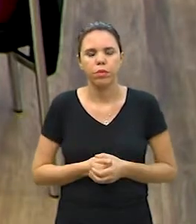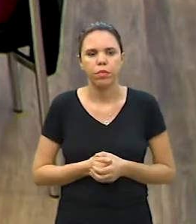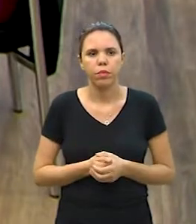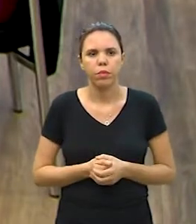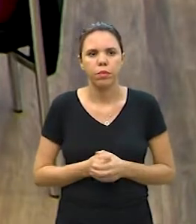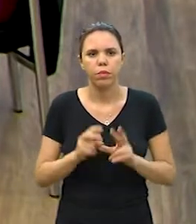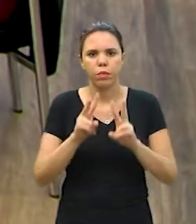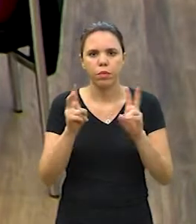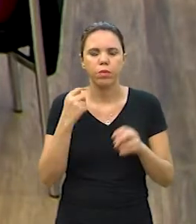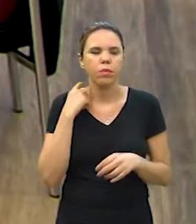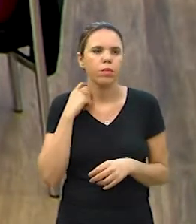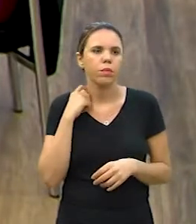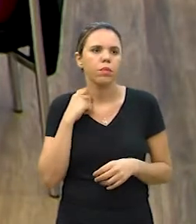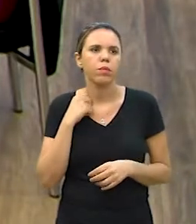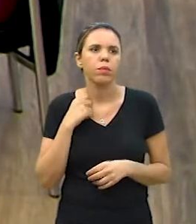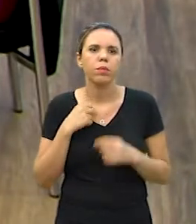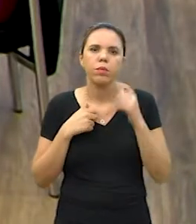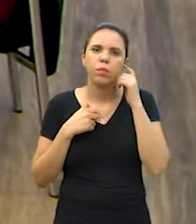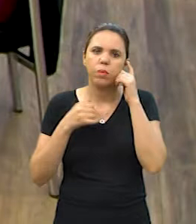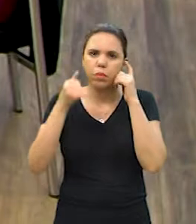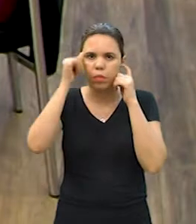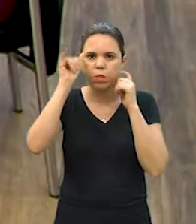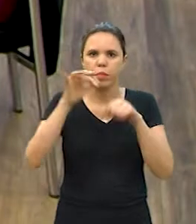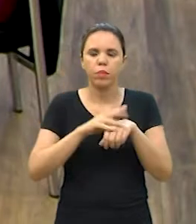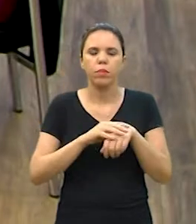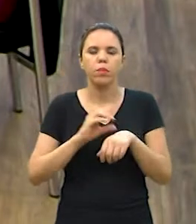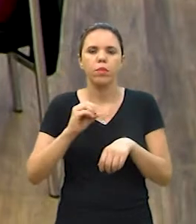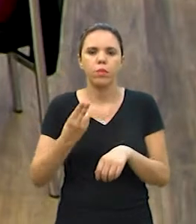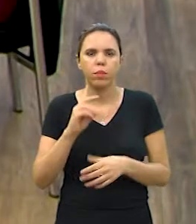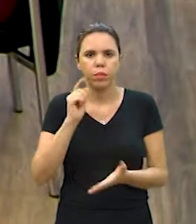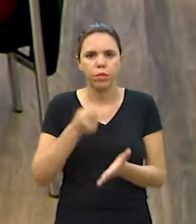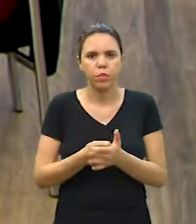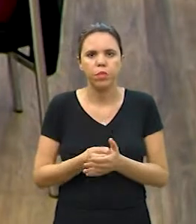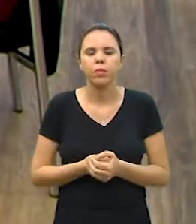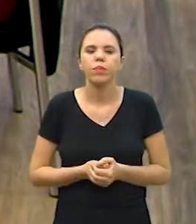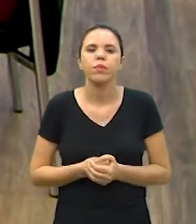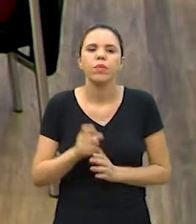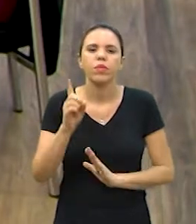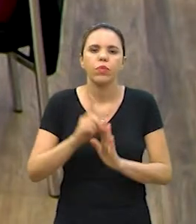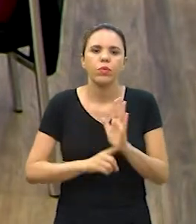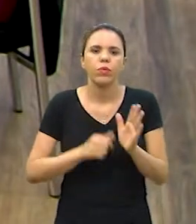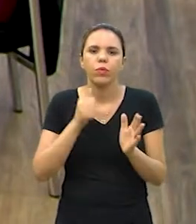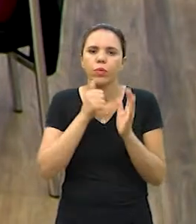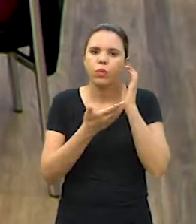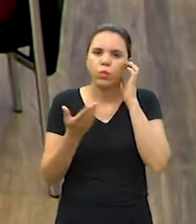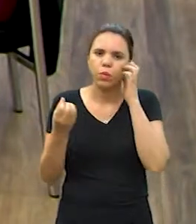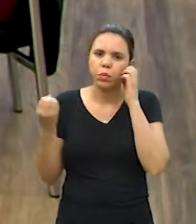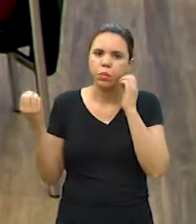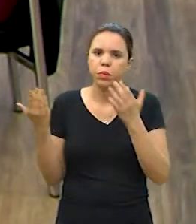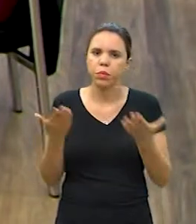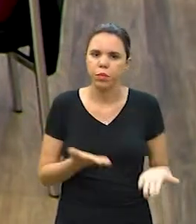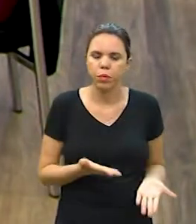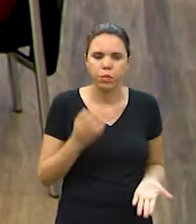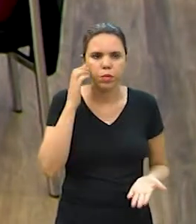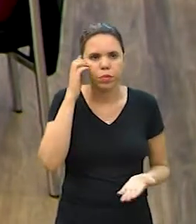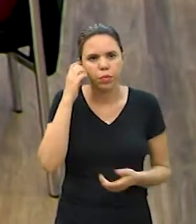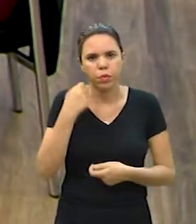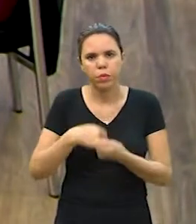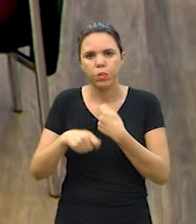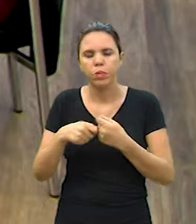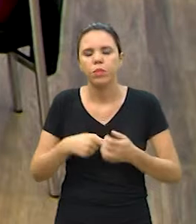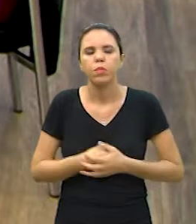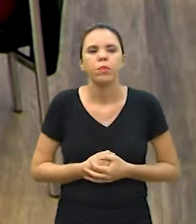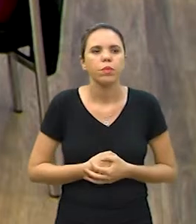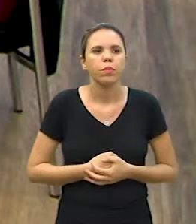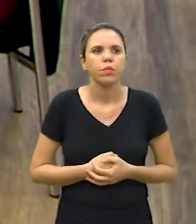são relacionadas aí para a prevenção da doença ou a garantia dos direitos da mulher. Seja bem-vinda ao Questão